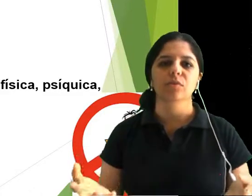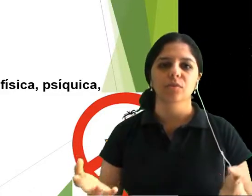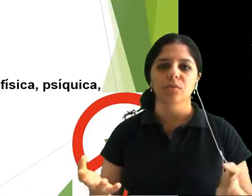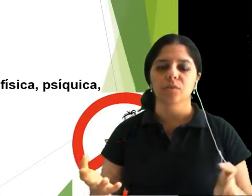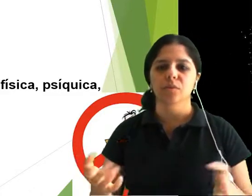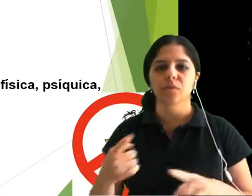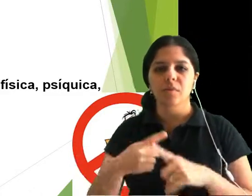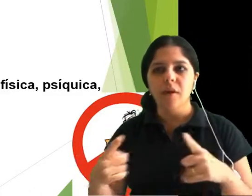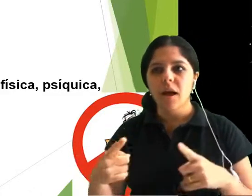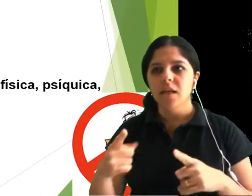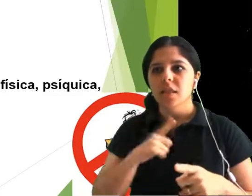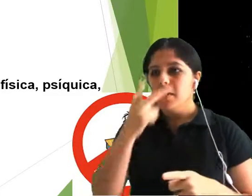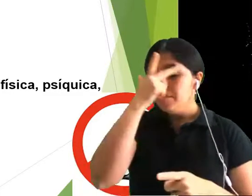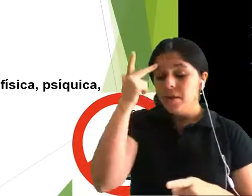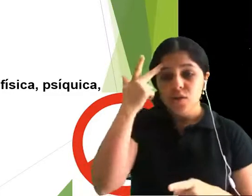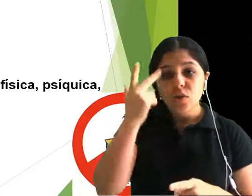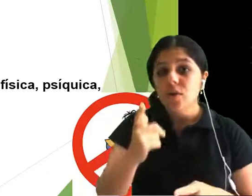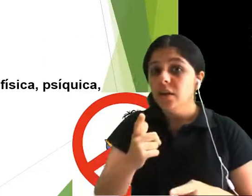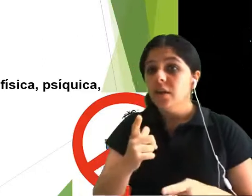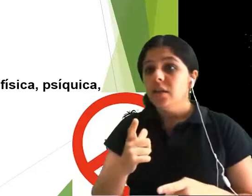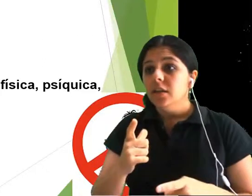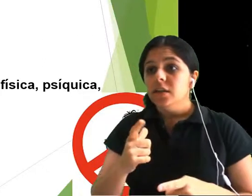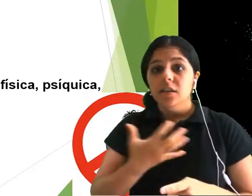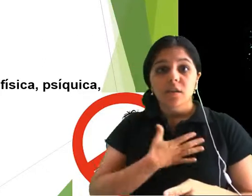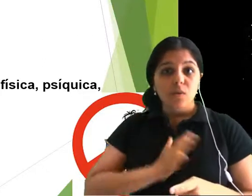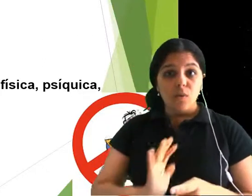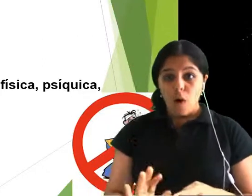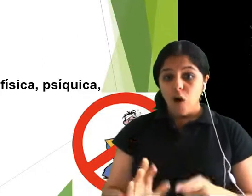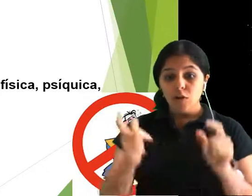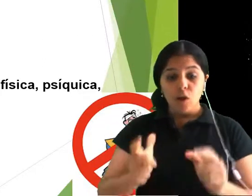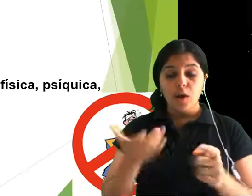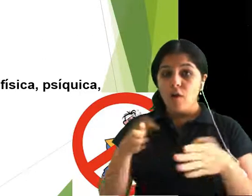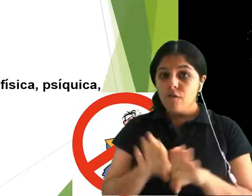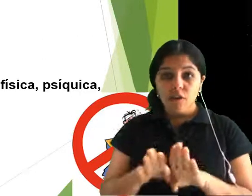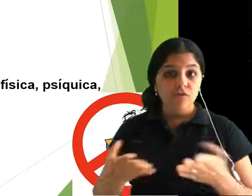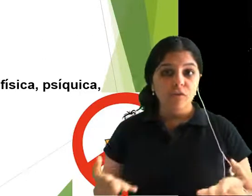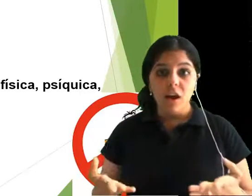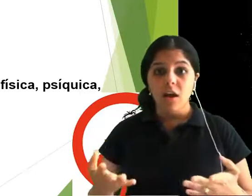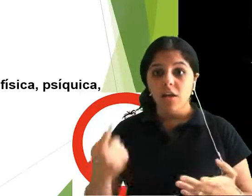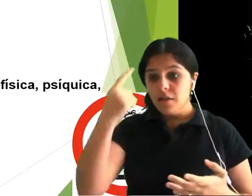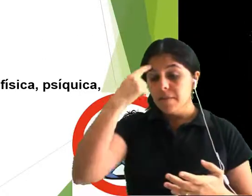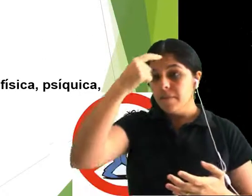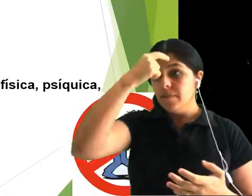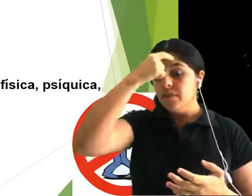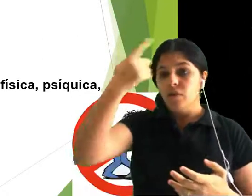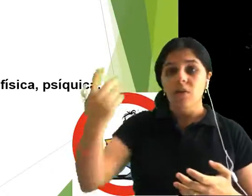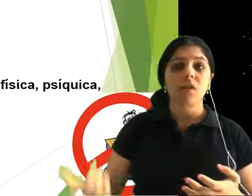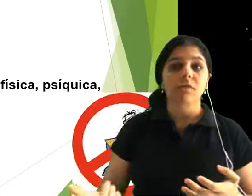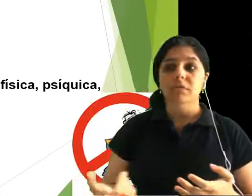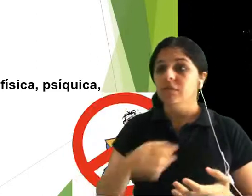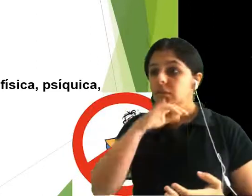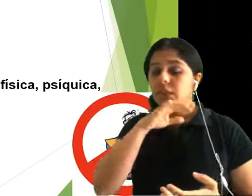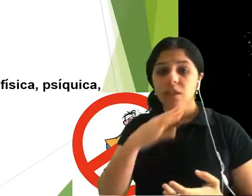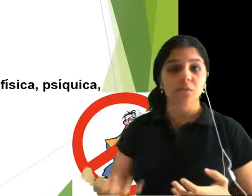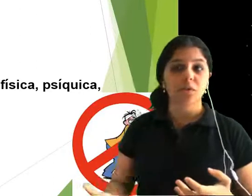gente que tem a claustrofobia, que é o pânico do lugar fechado, então é uma condição psicológica, ela